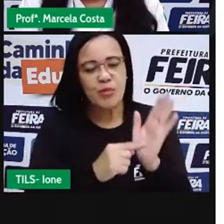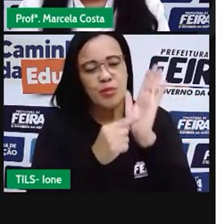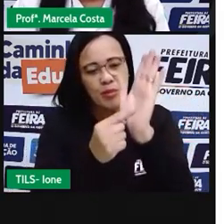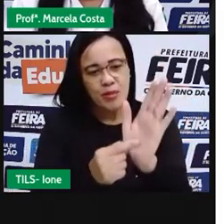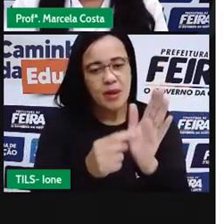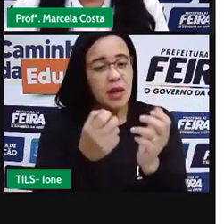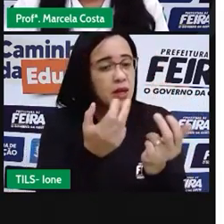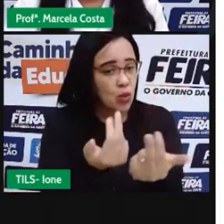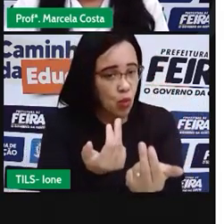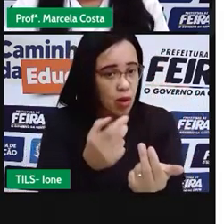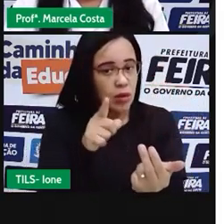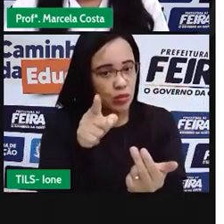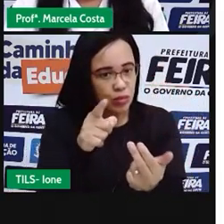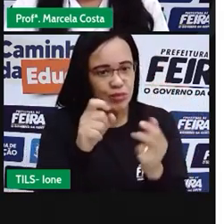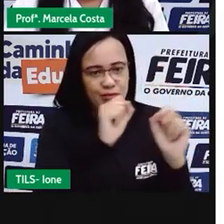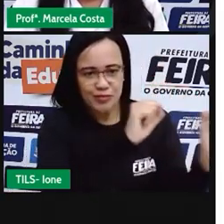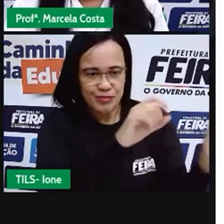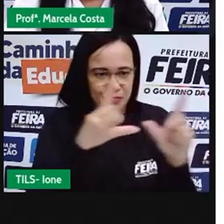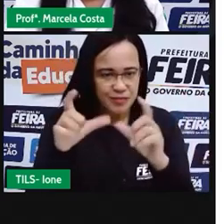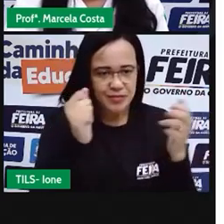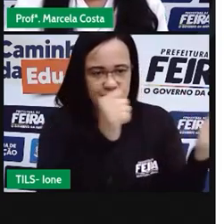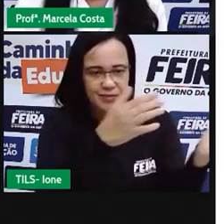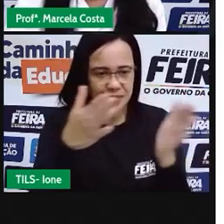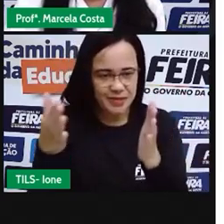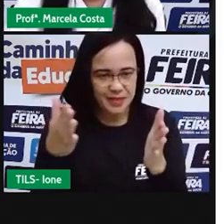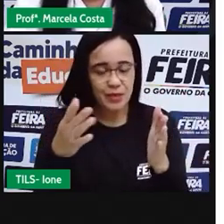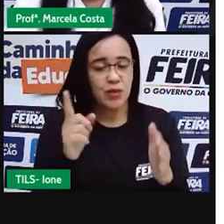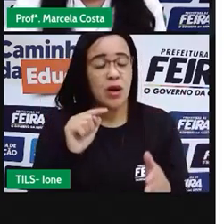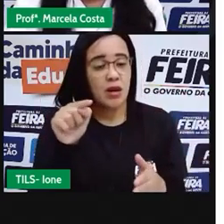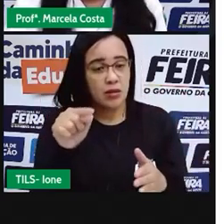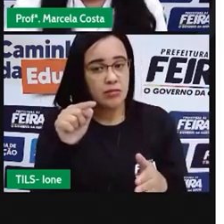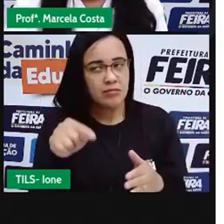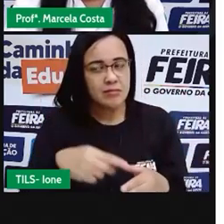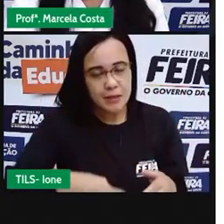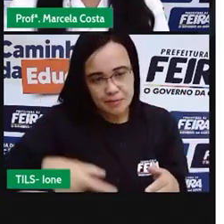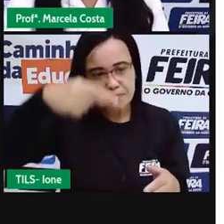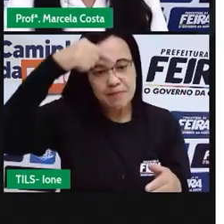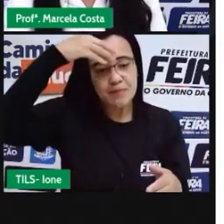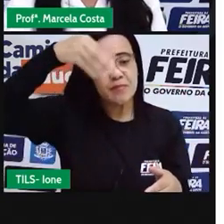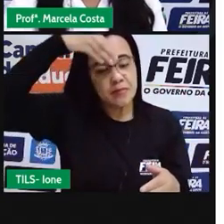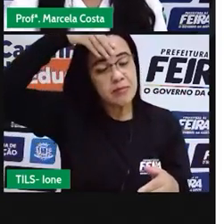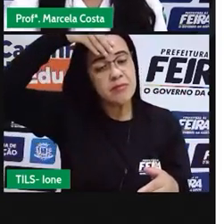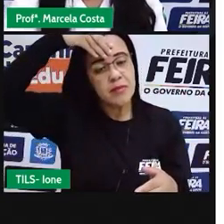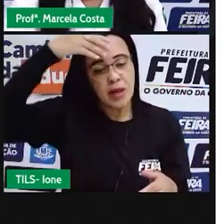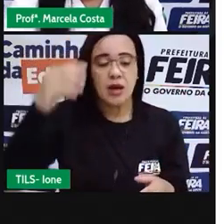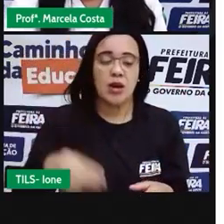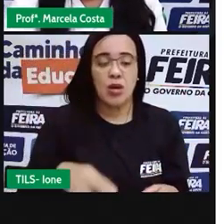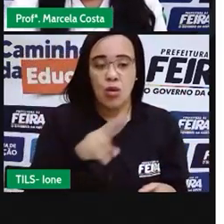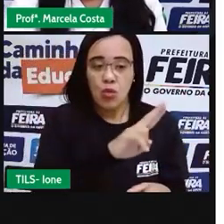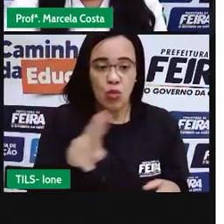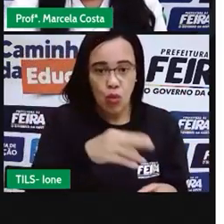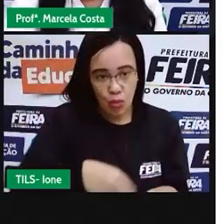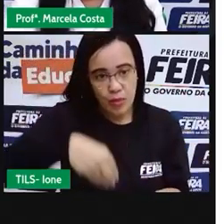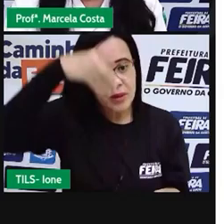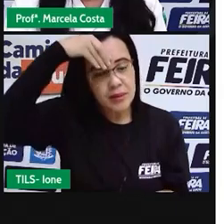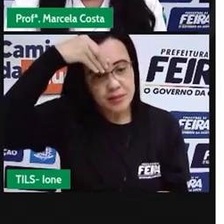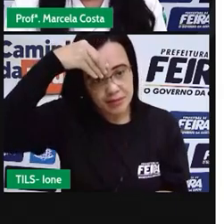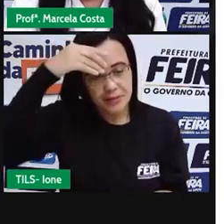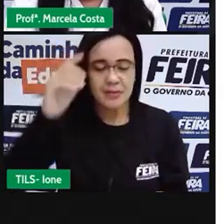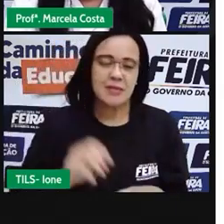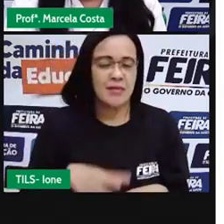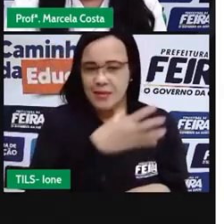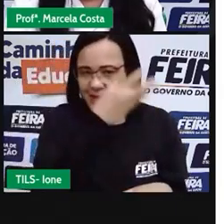E, se você conseguir acompanhar, faça o desenho da figura embaixo e escreva o nome, como eu